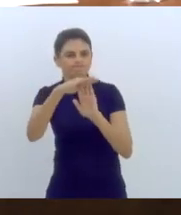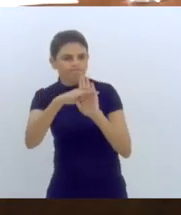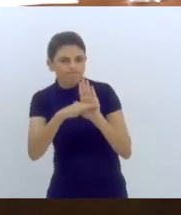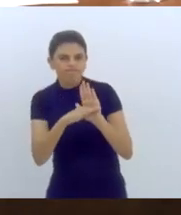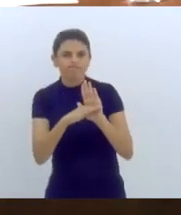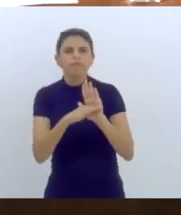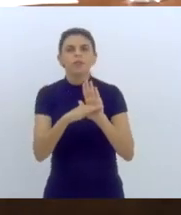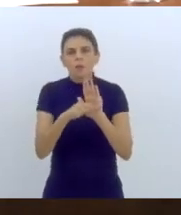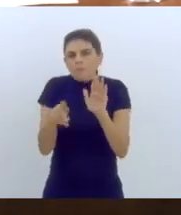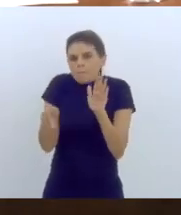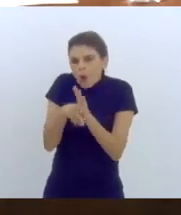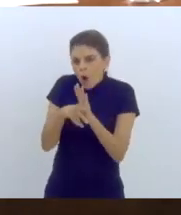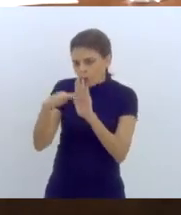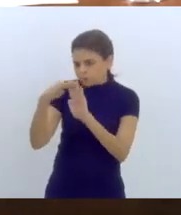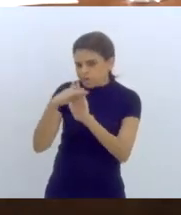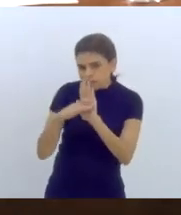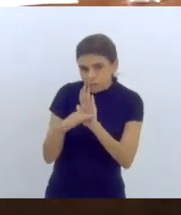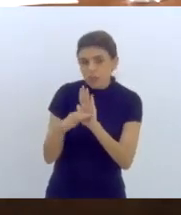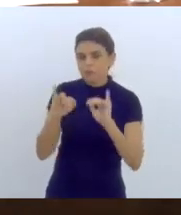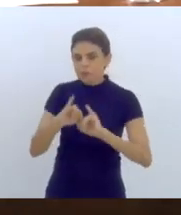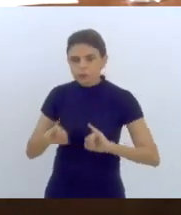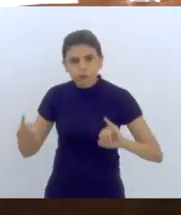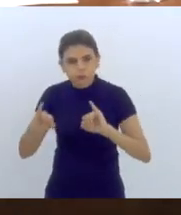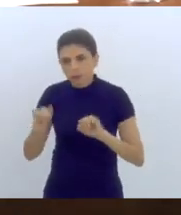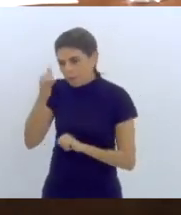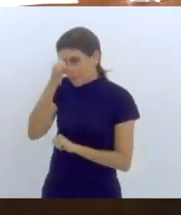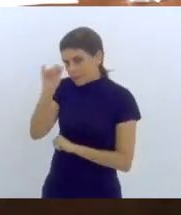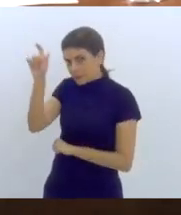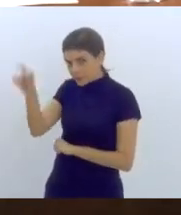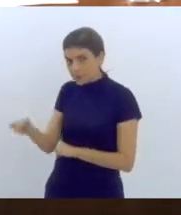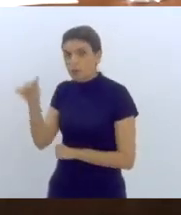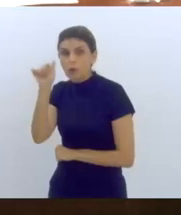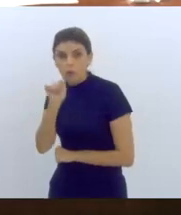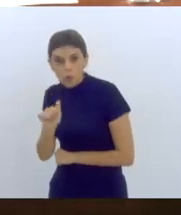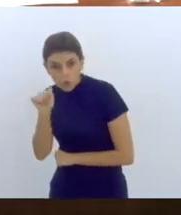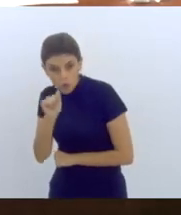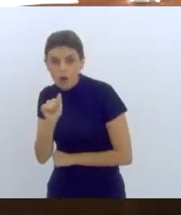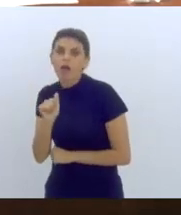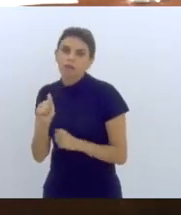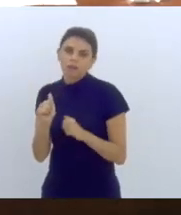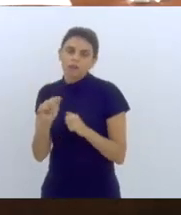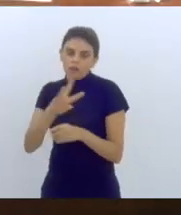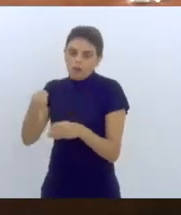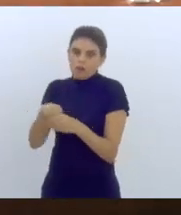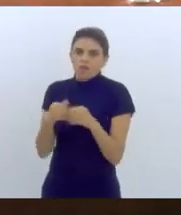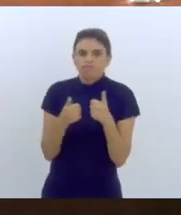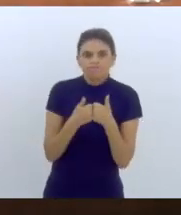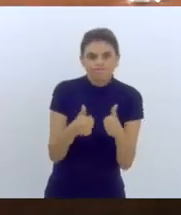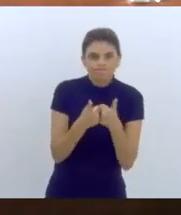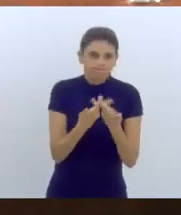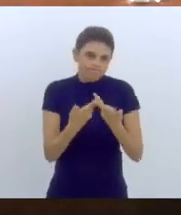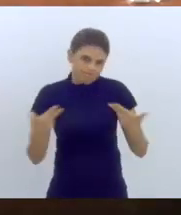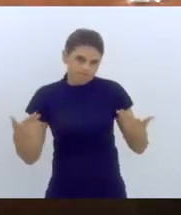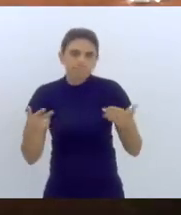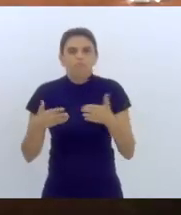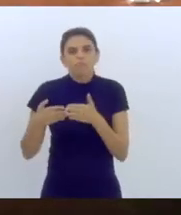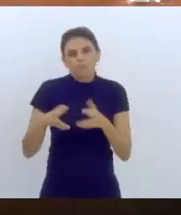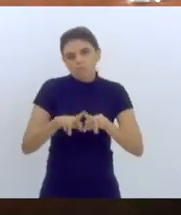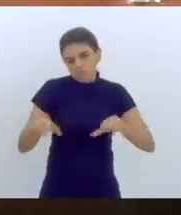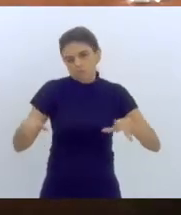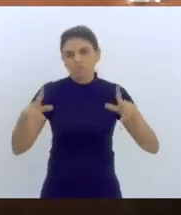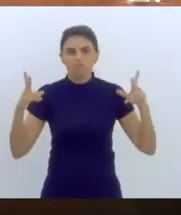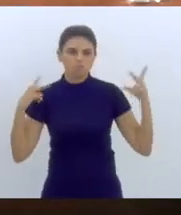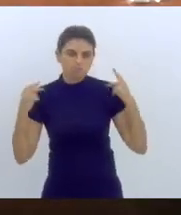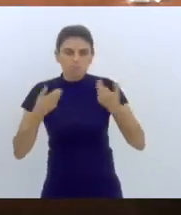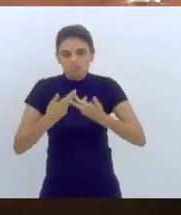mulheres no transporte remunerado privado de passageiros. Eram essas as nossas considerações, agradecendo